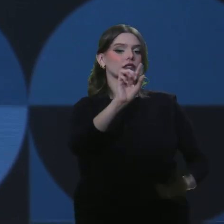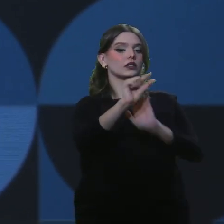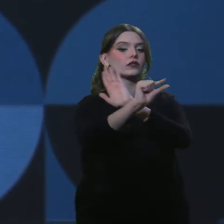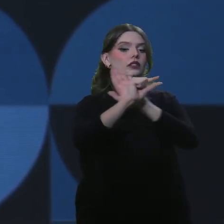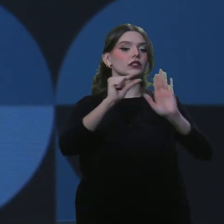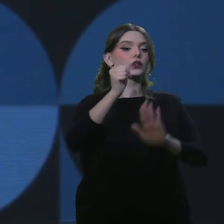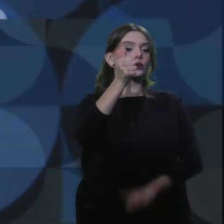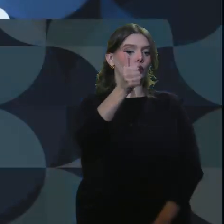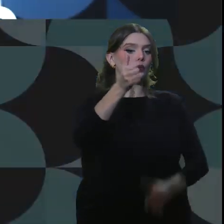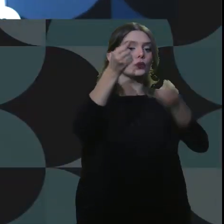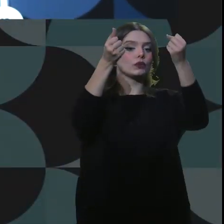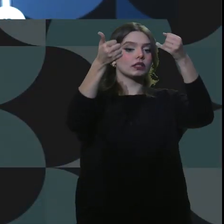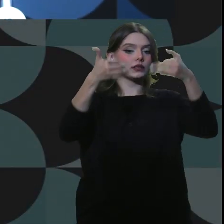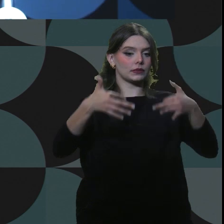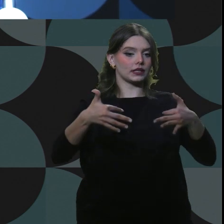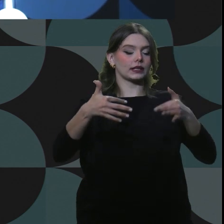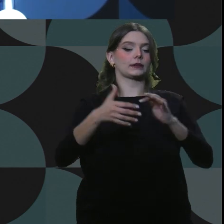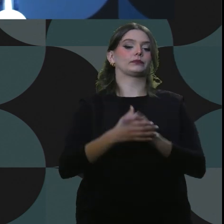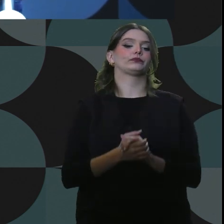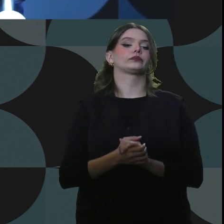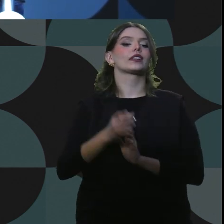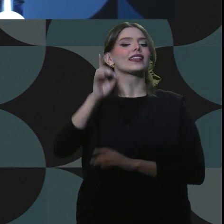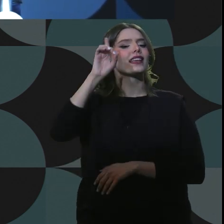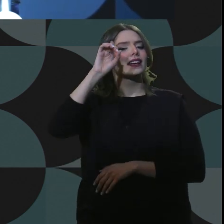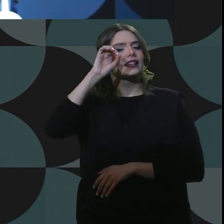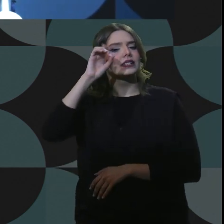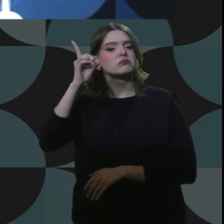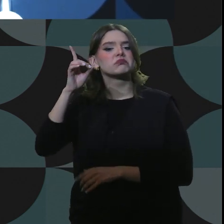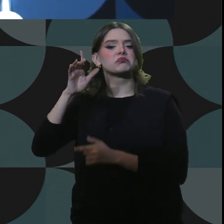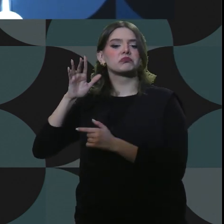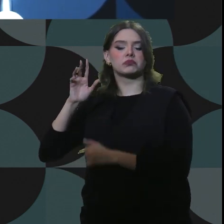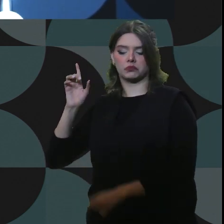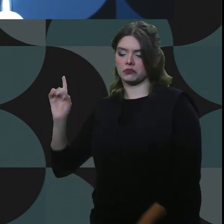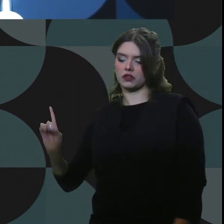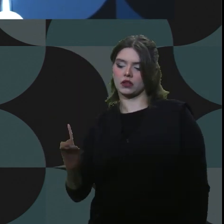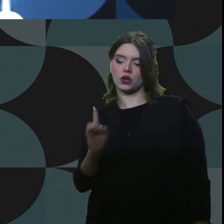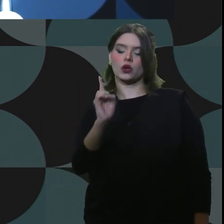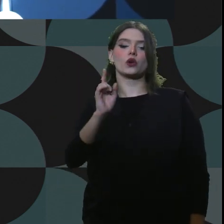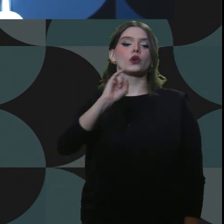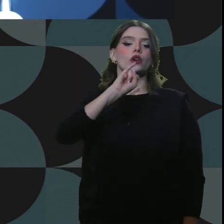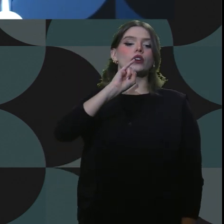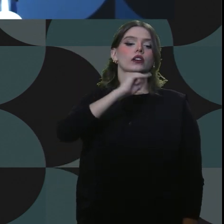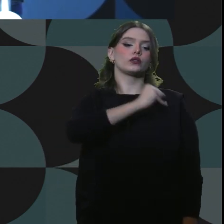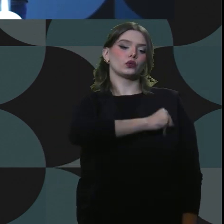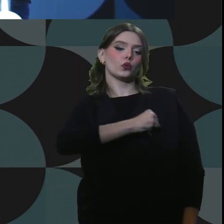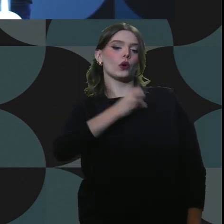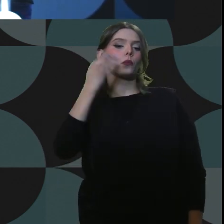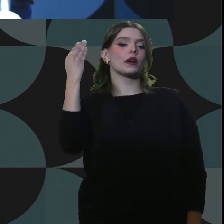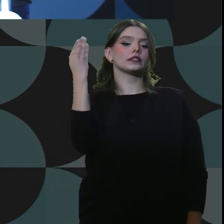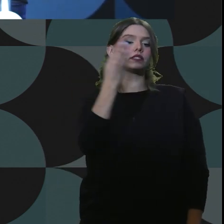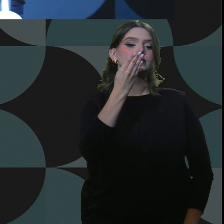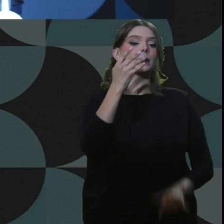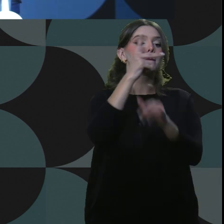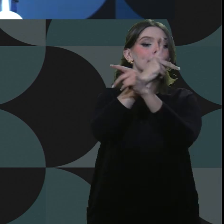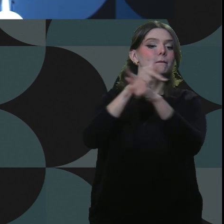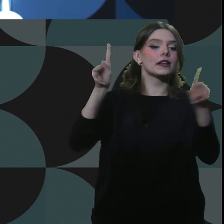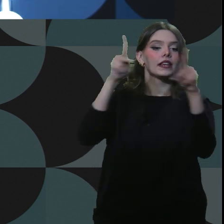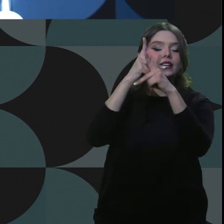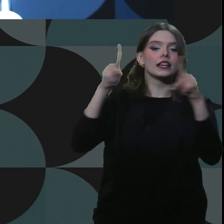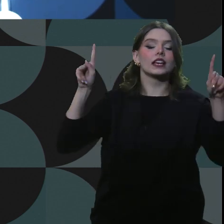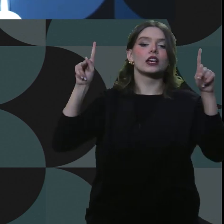diz assim: naqueles dias apareceu João Batista pregando no deserto da Judéia, e